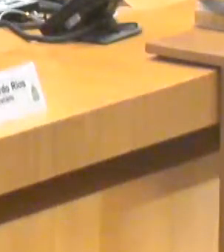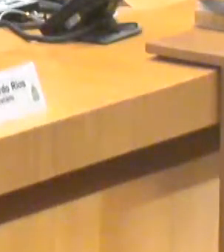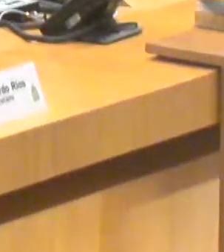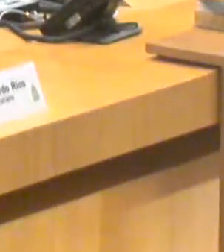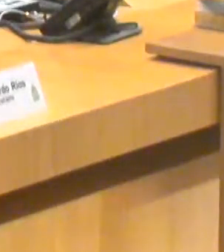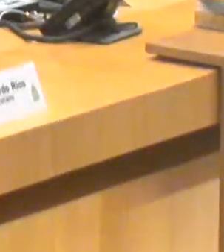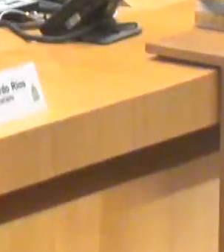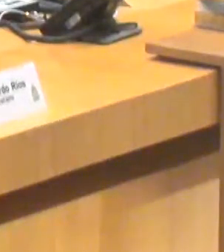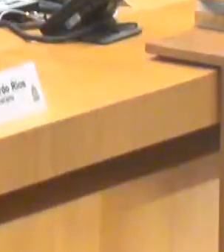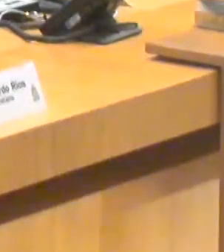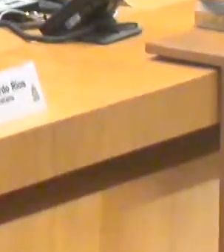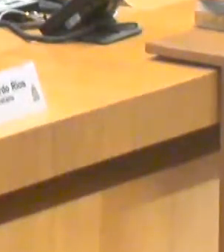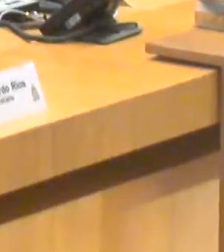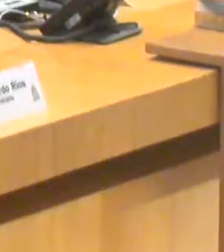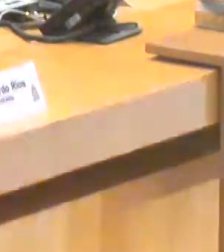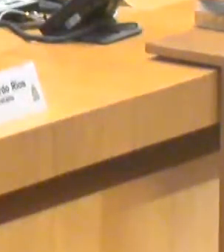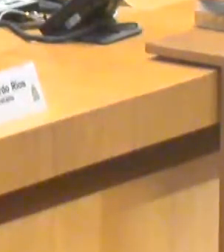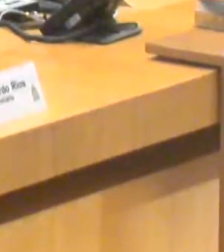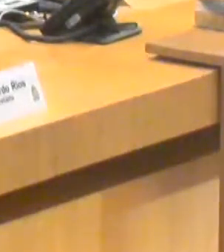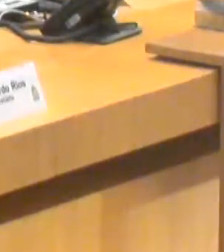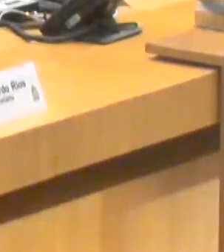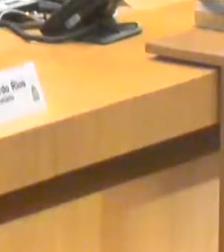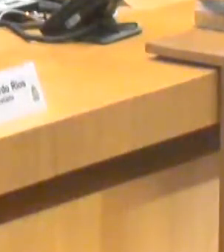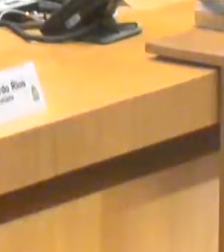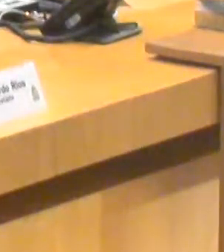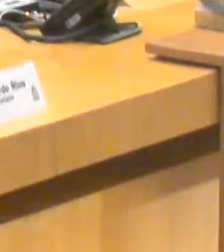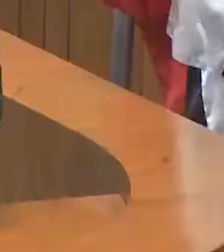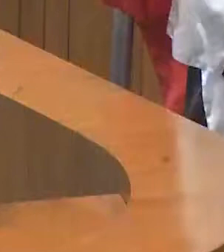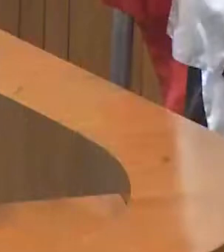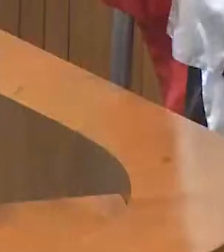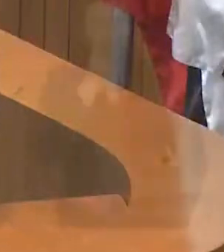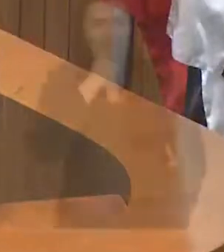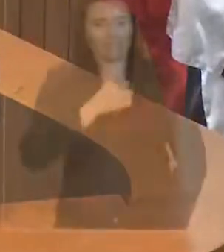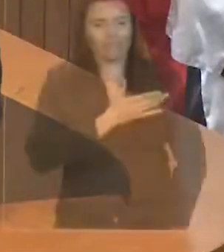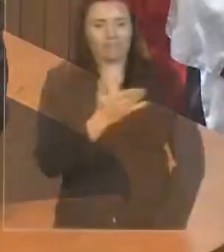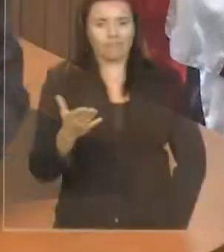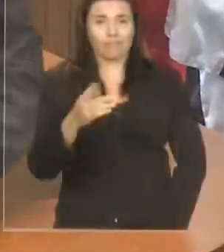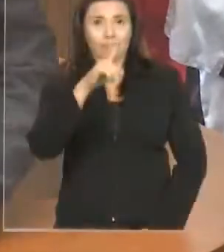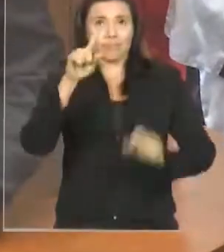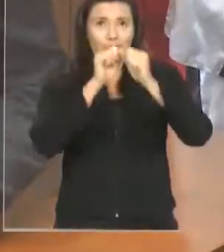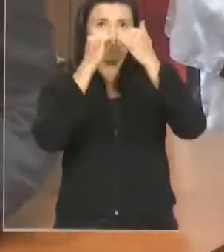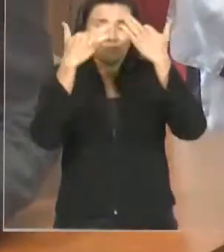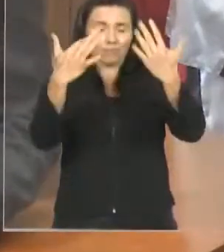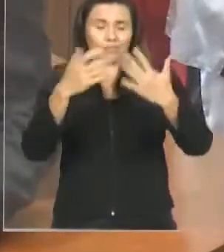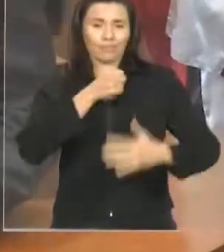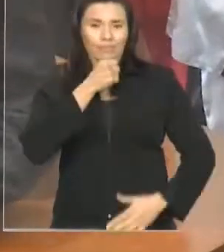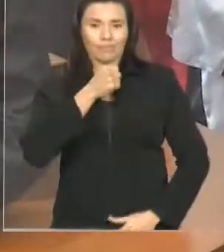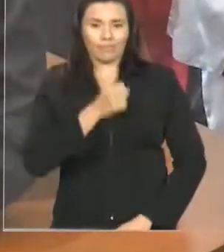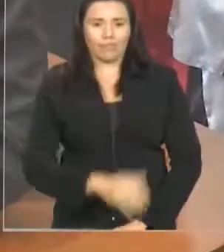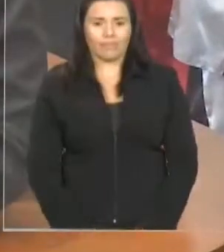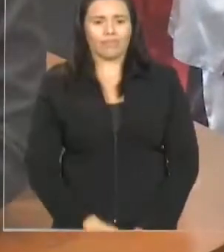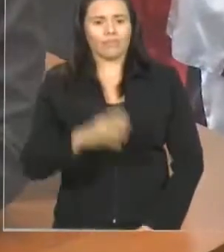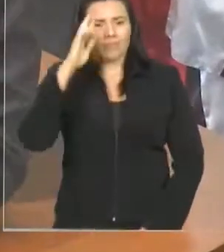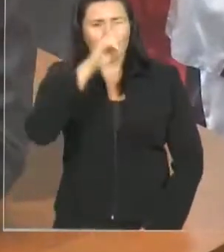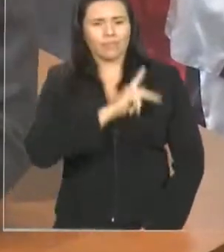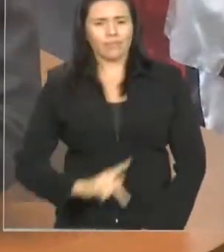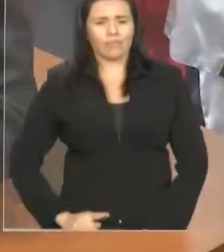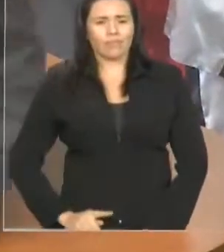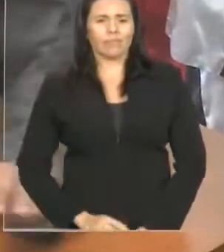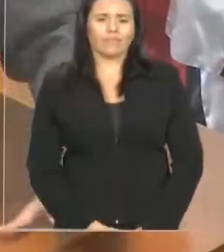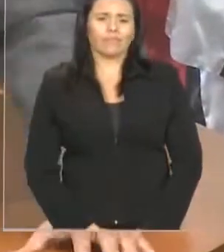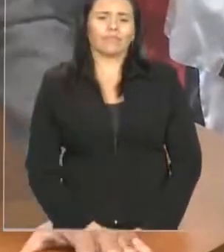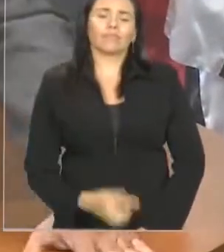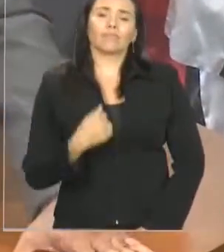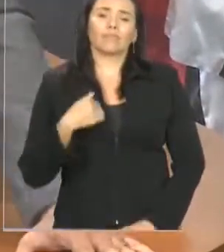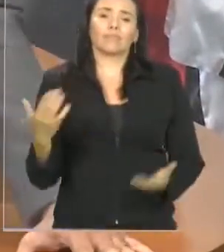Senhor presidente, senhores deputados, galeria, imprensa. Senhor presidente, hoje eu venho trazer